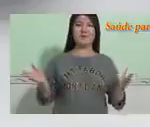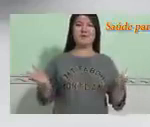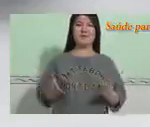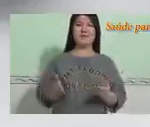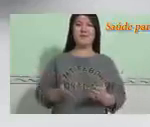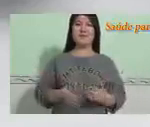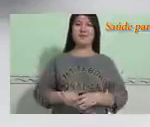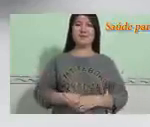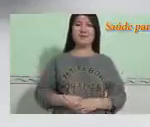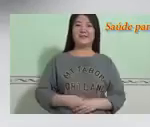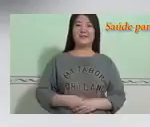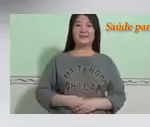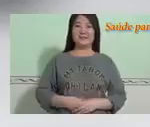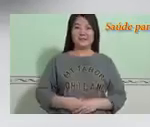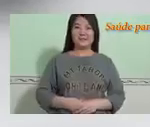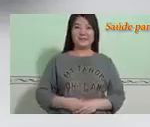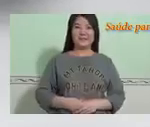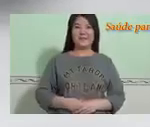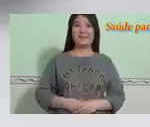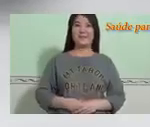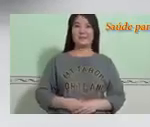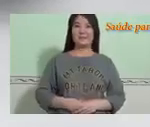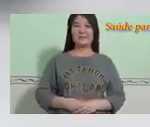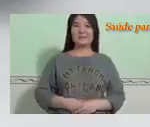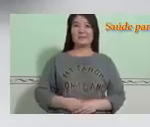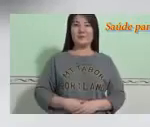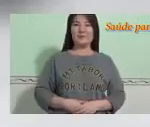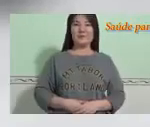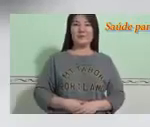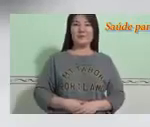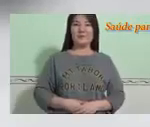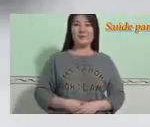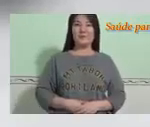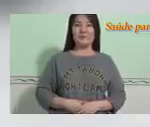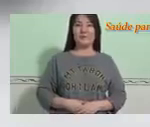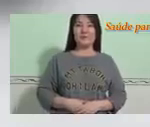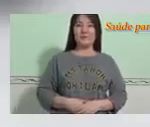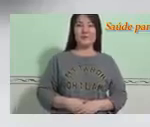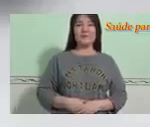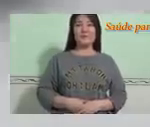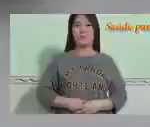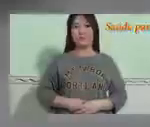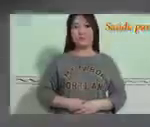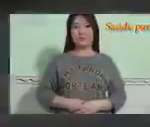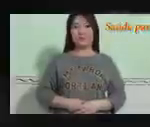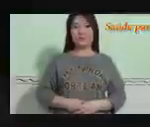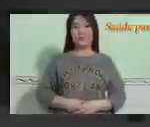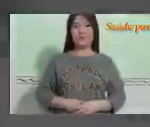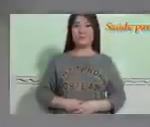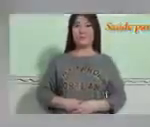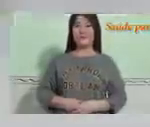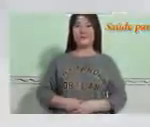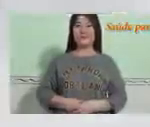excelente remédio caseiro para fibromialgia e uso cocovo com laranja, assim como o chá de erva de São João,